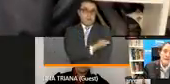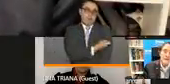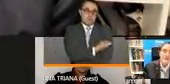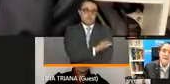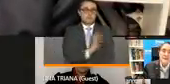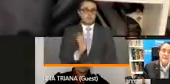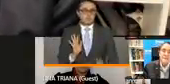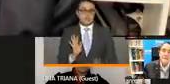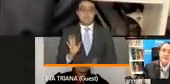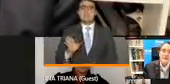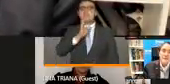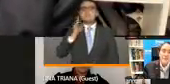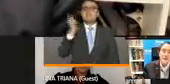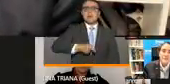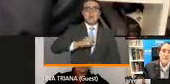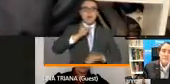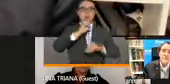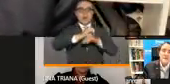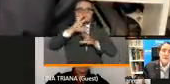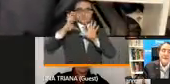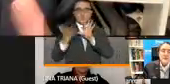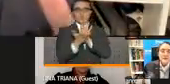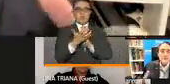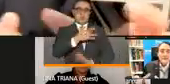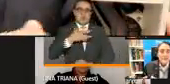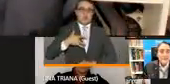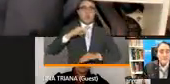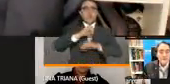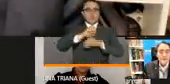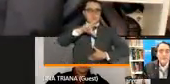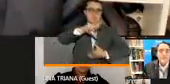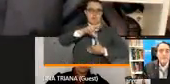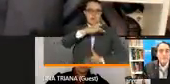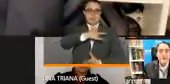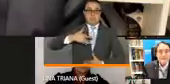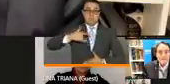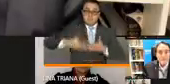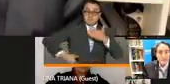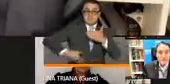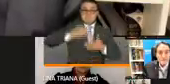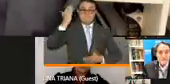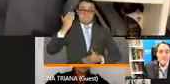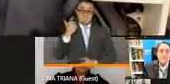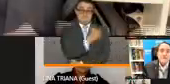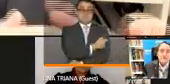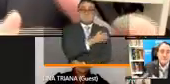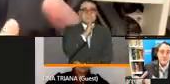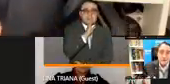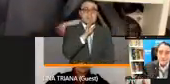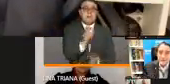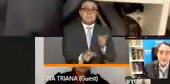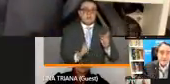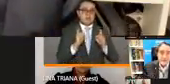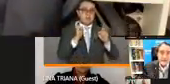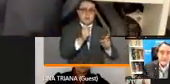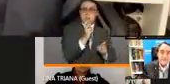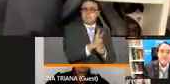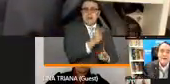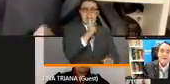e da OPS, para que se empiece a vacunar os mais expostos, depois os